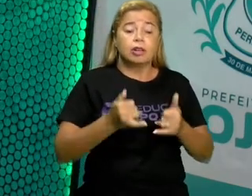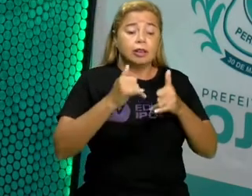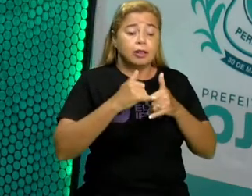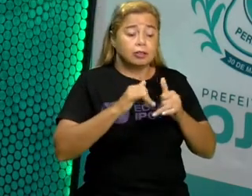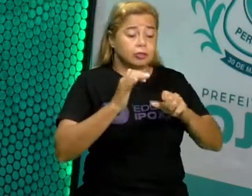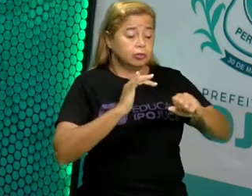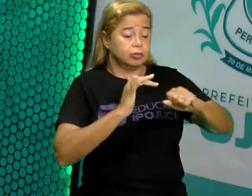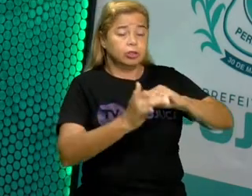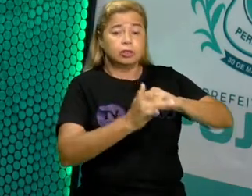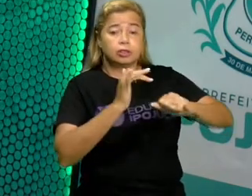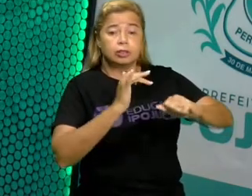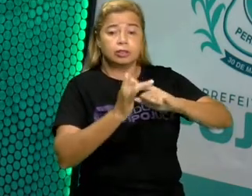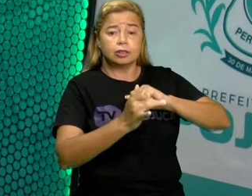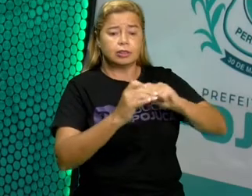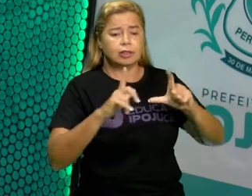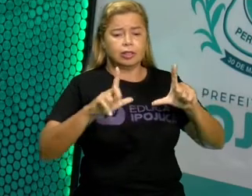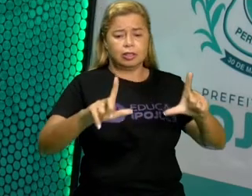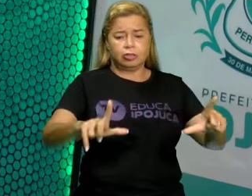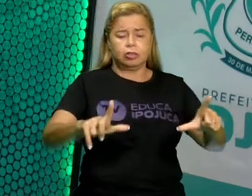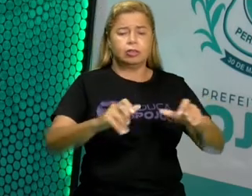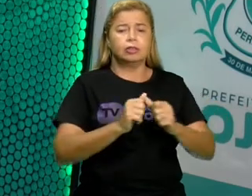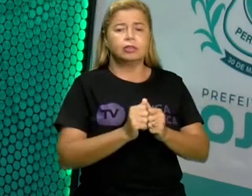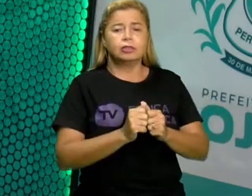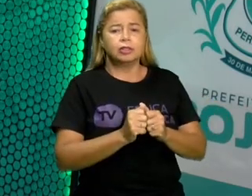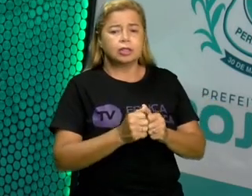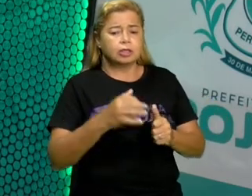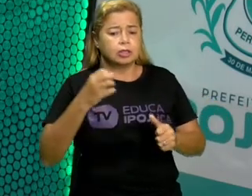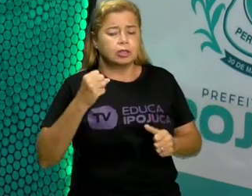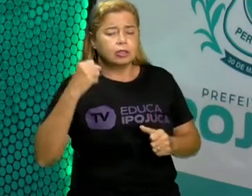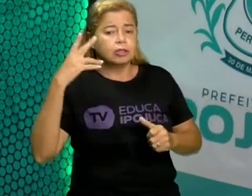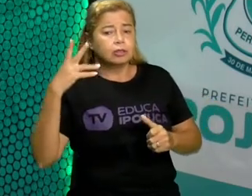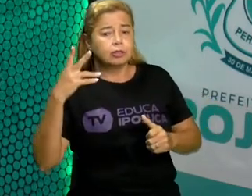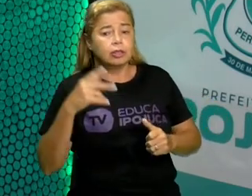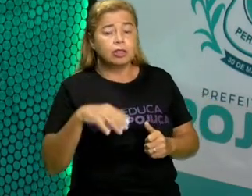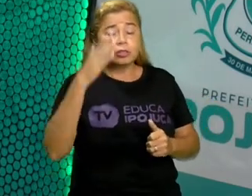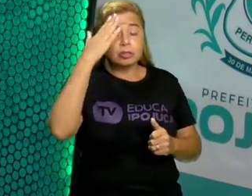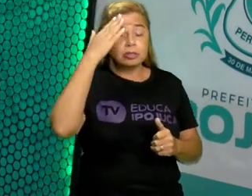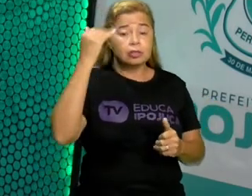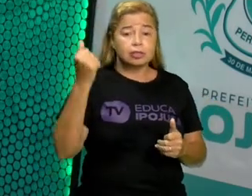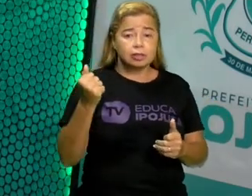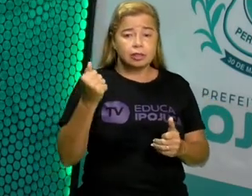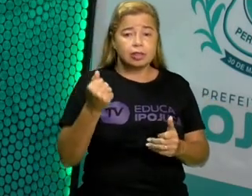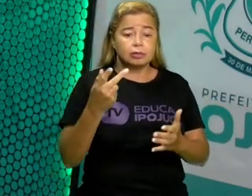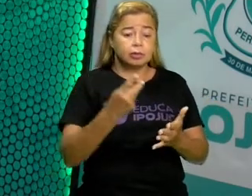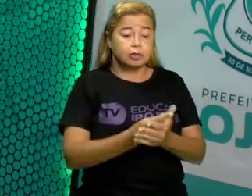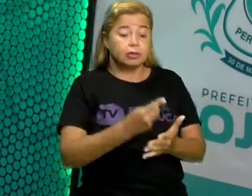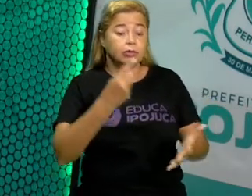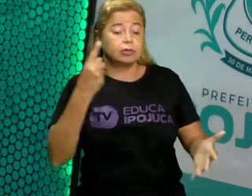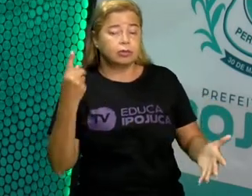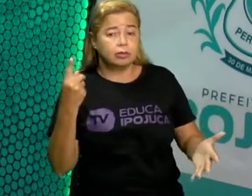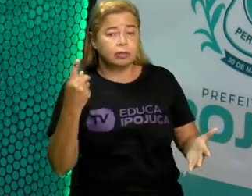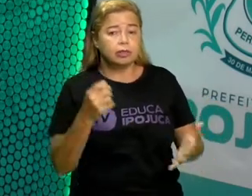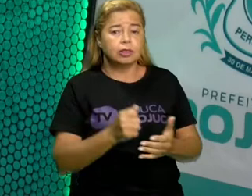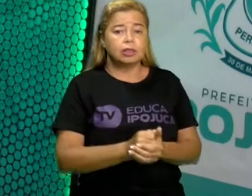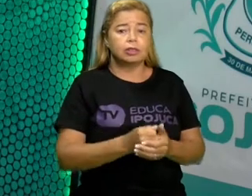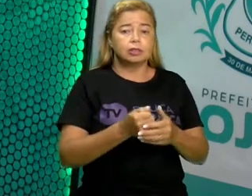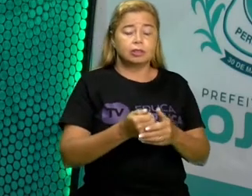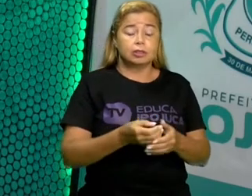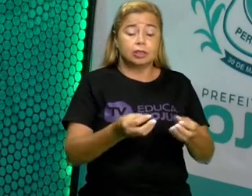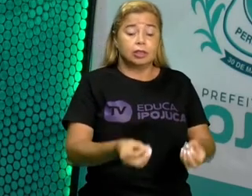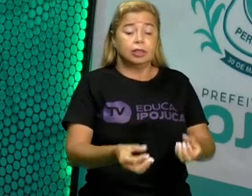comunicação que ficamos sabendo o que ocorre sem ele a gente não